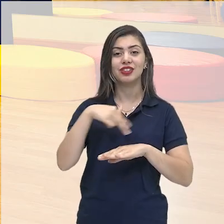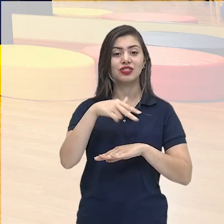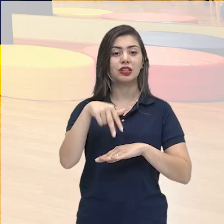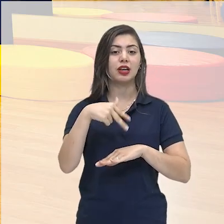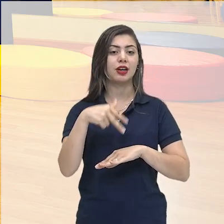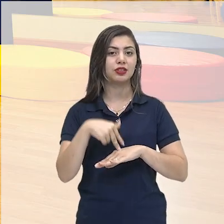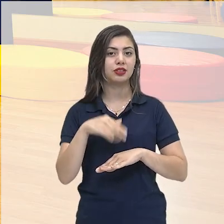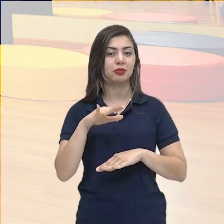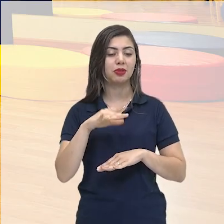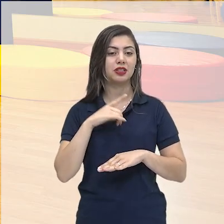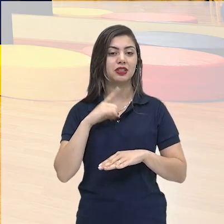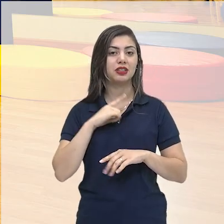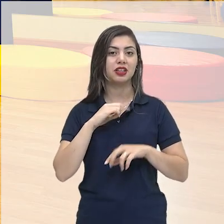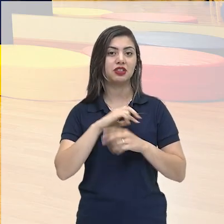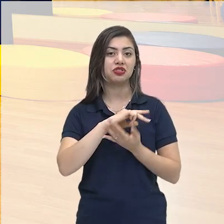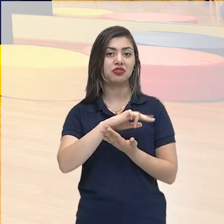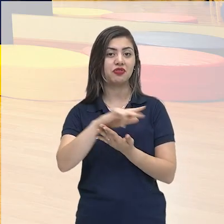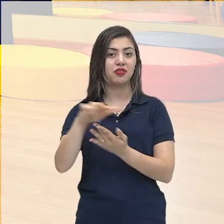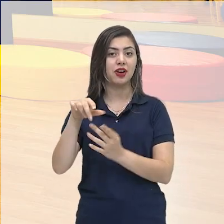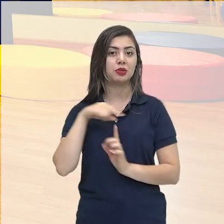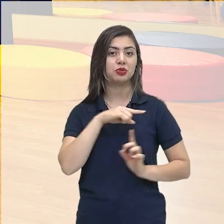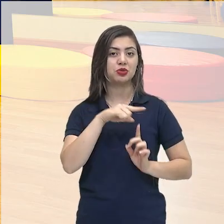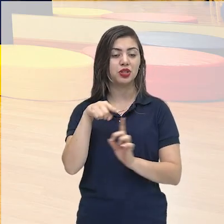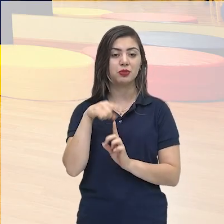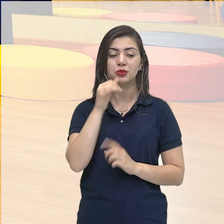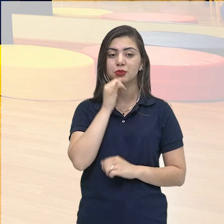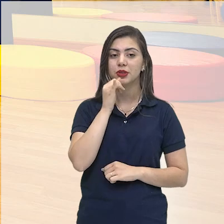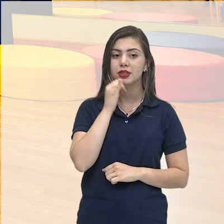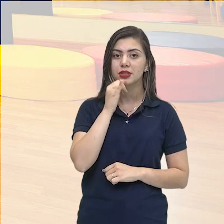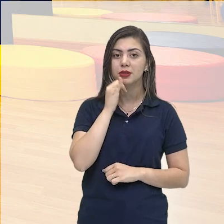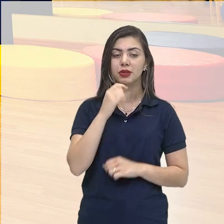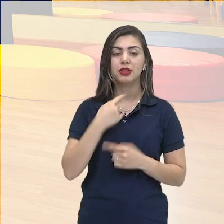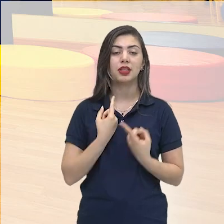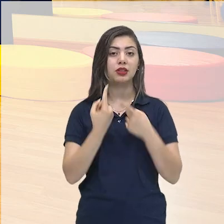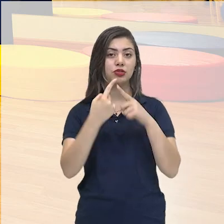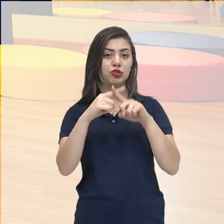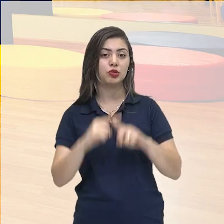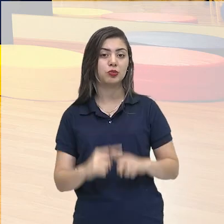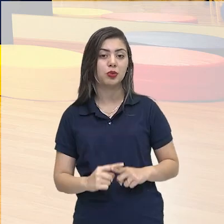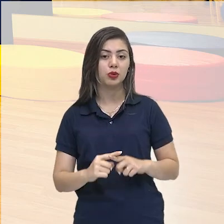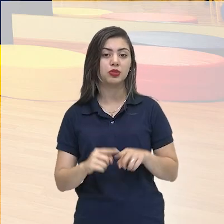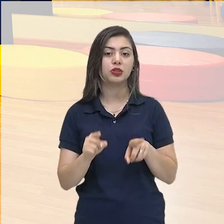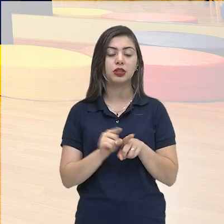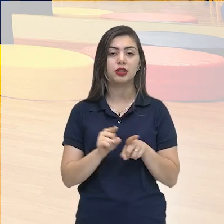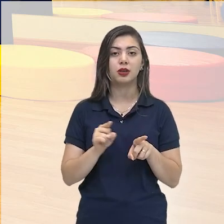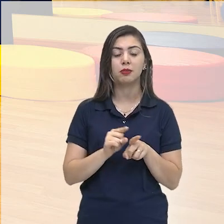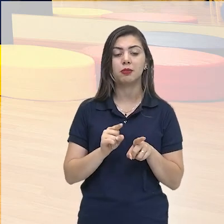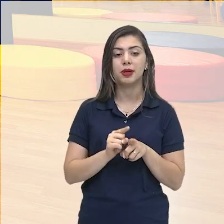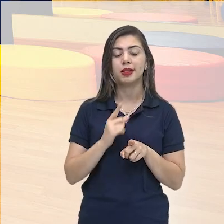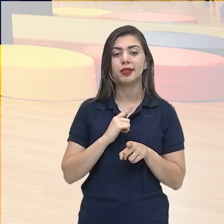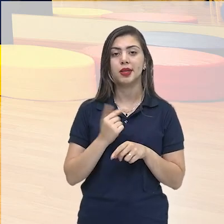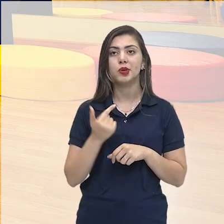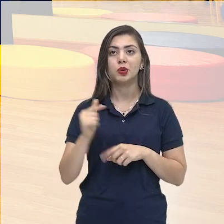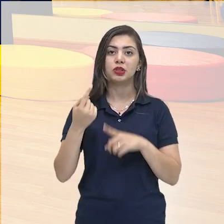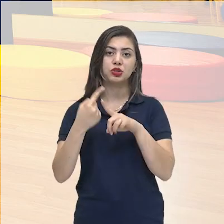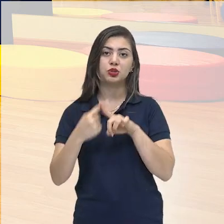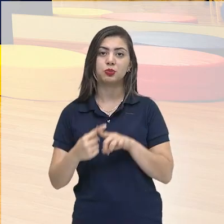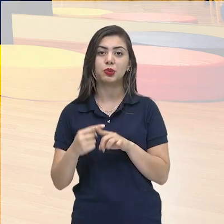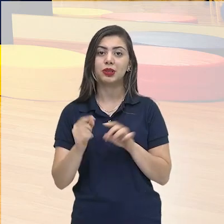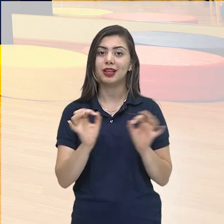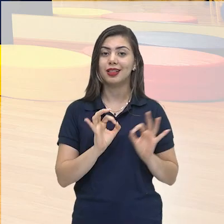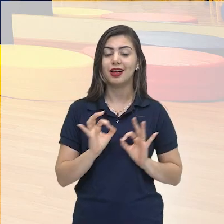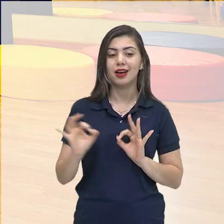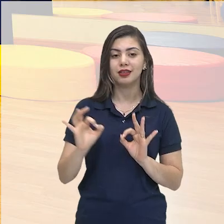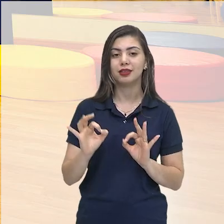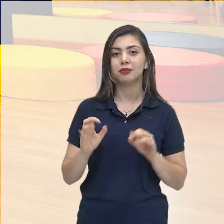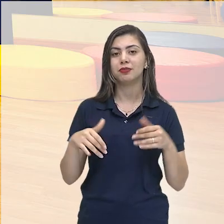ginástica, só que a gente tem uma mistura, né? Nós temos aí ginástica competitiva e ginástica não competitiva